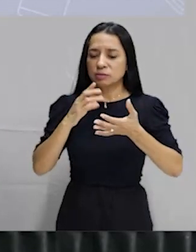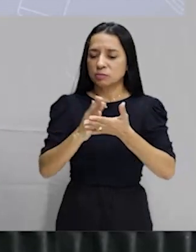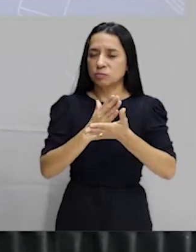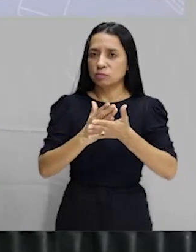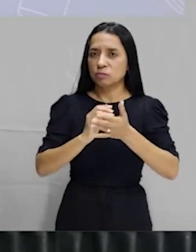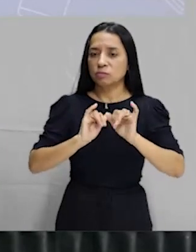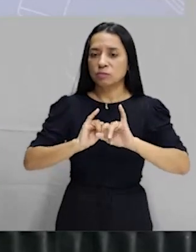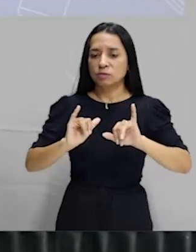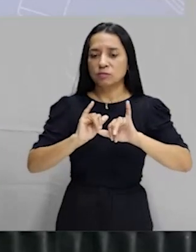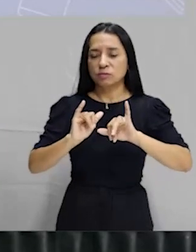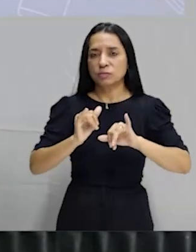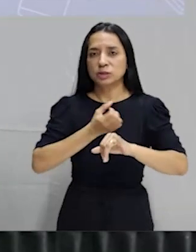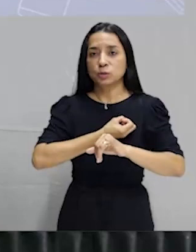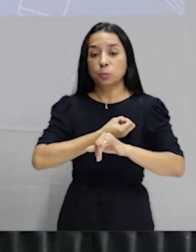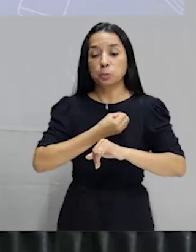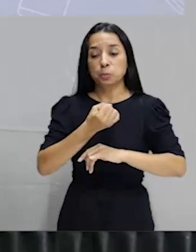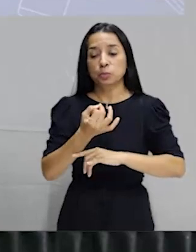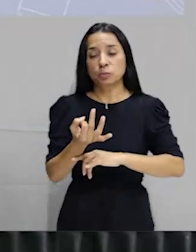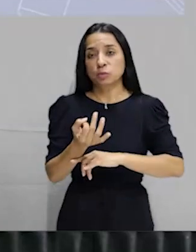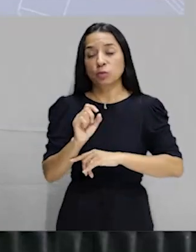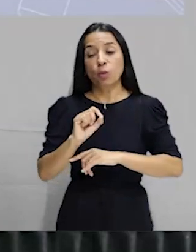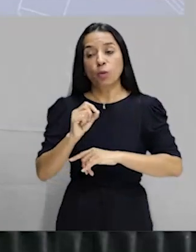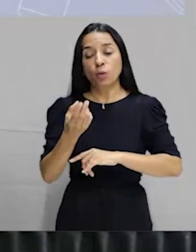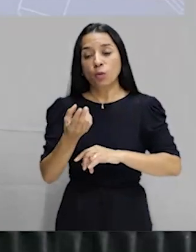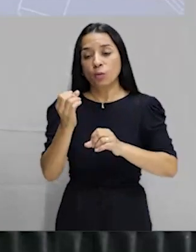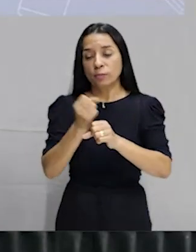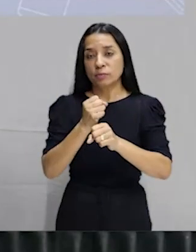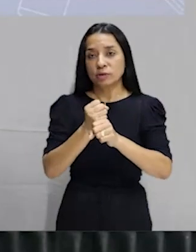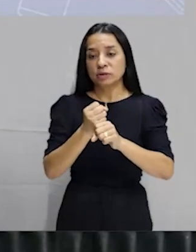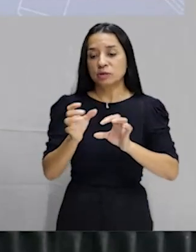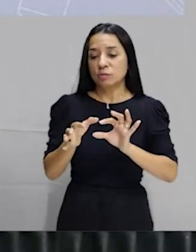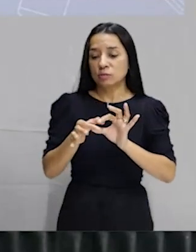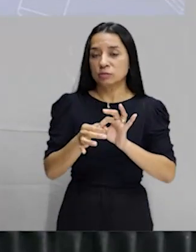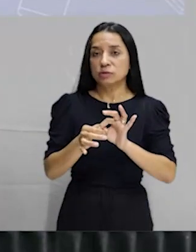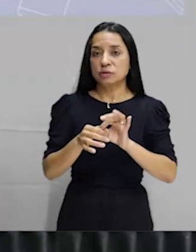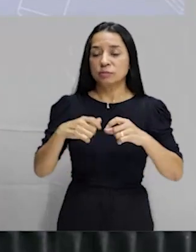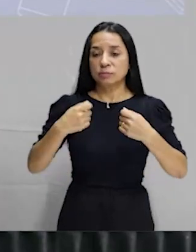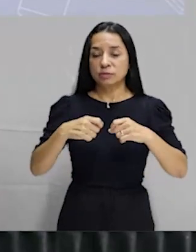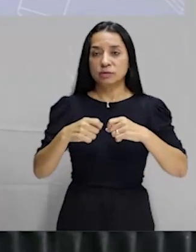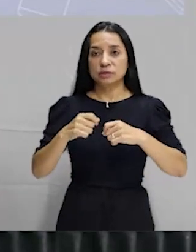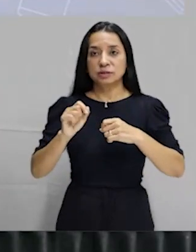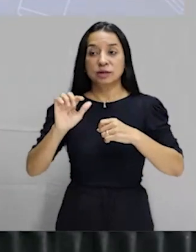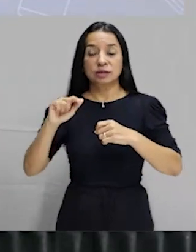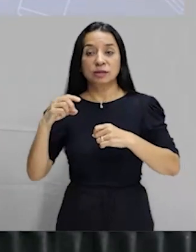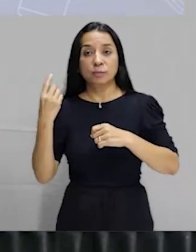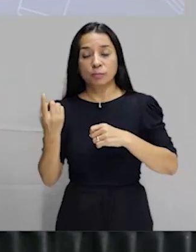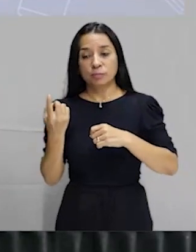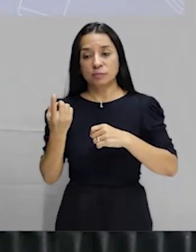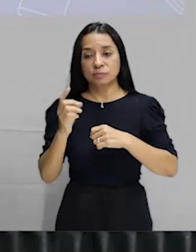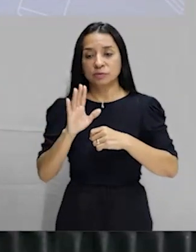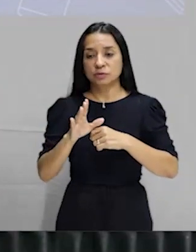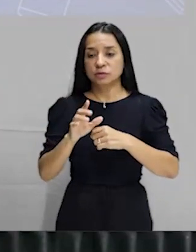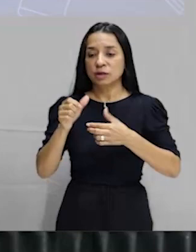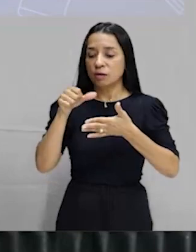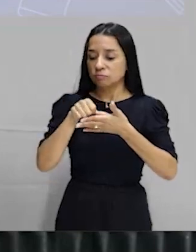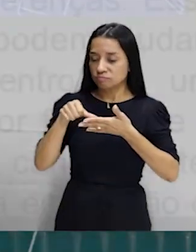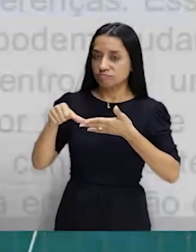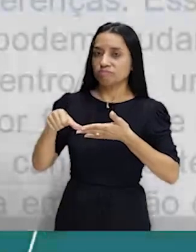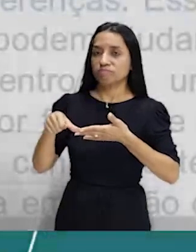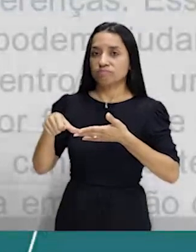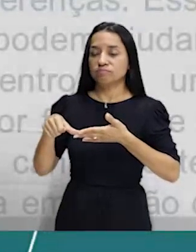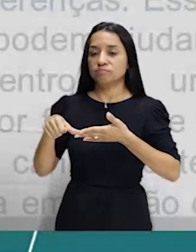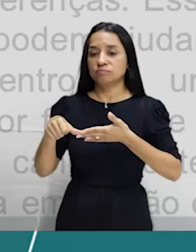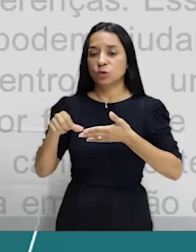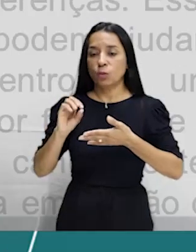informação numérica ou com alguma operação associada que você acha que vai precisar lá na frente, já vai grifando, já vai dando destaque, tá bom?